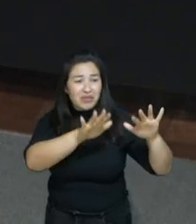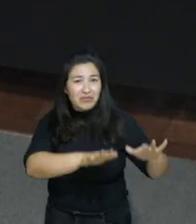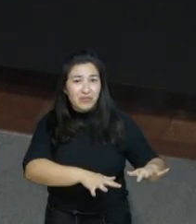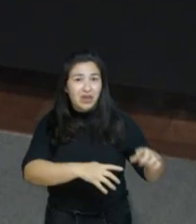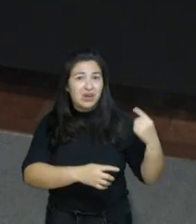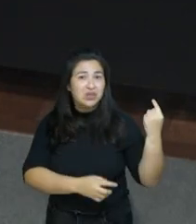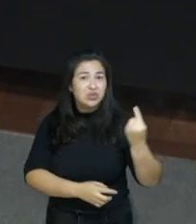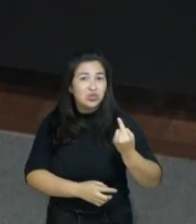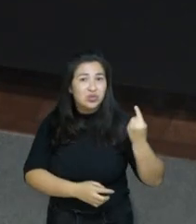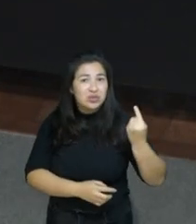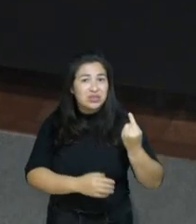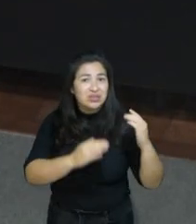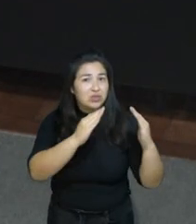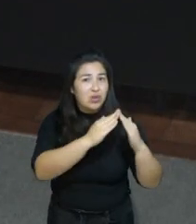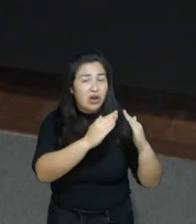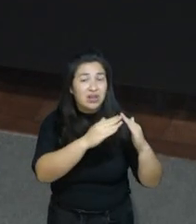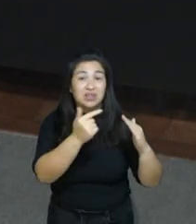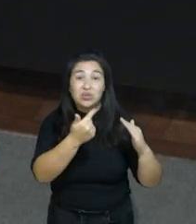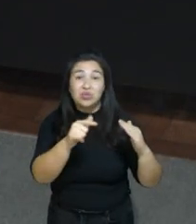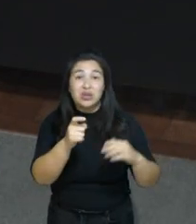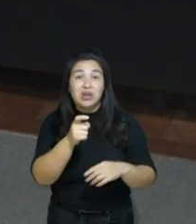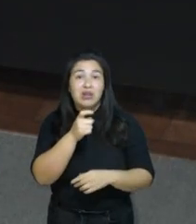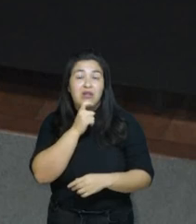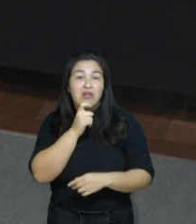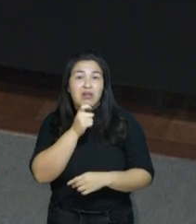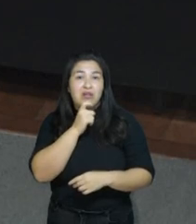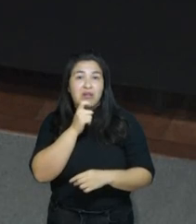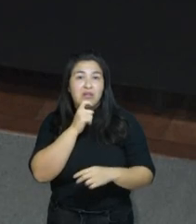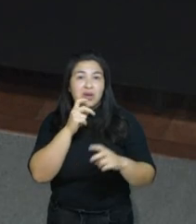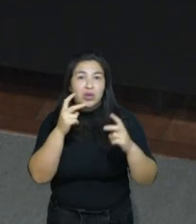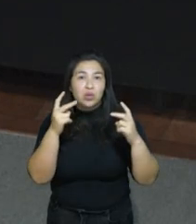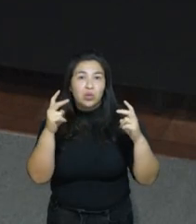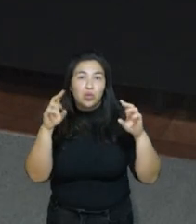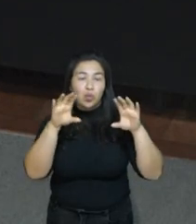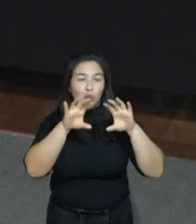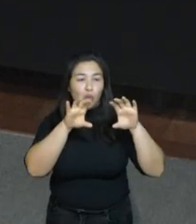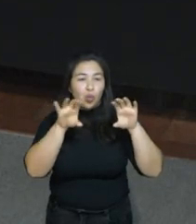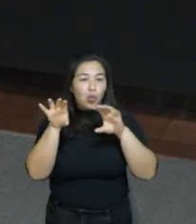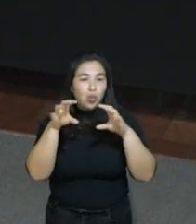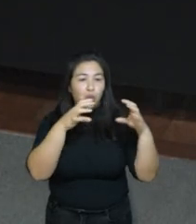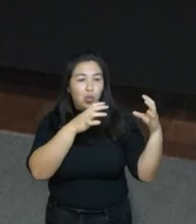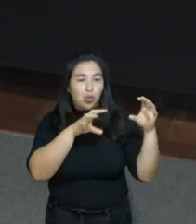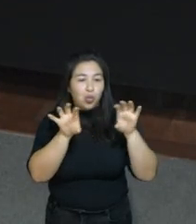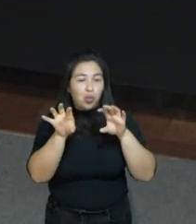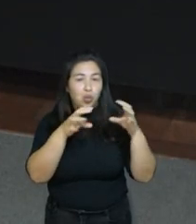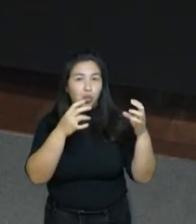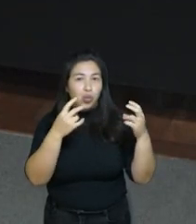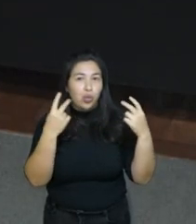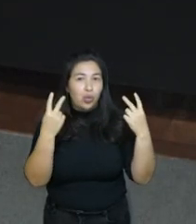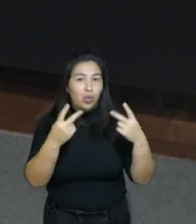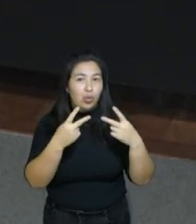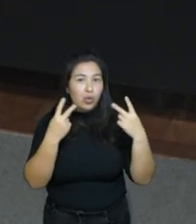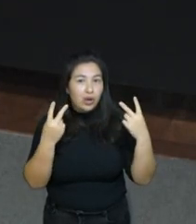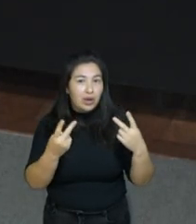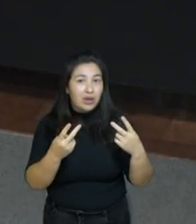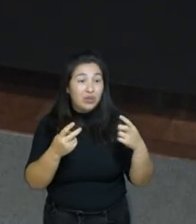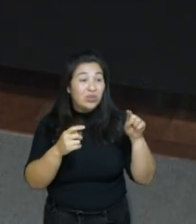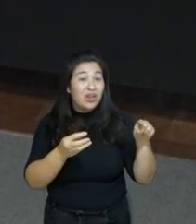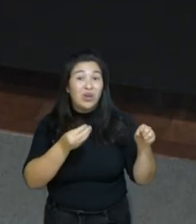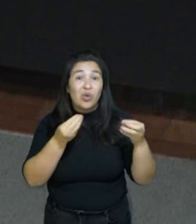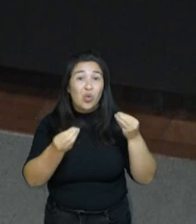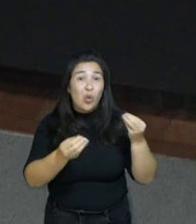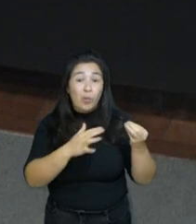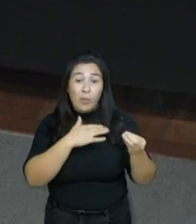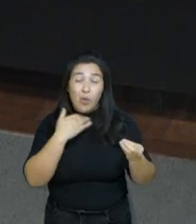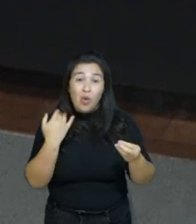sozinhos, nas casas que não têm ar-condicionado, porque lá não tem esse problema, né? E eles morreram, desidratados. A maior parte